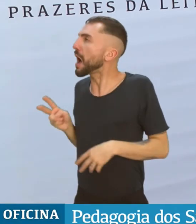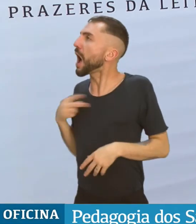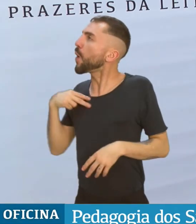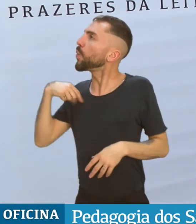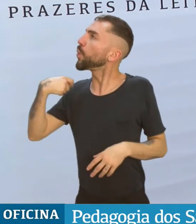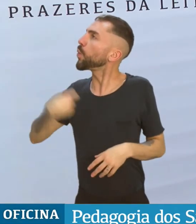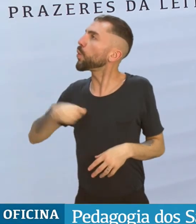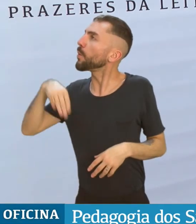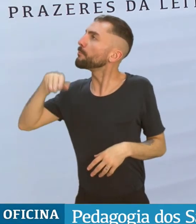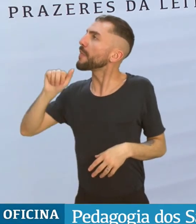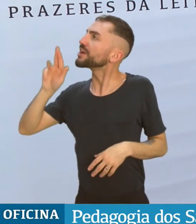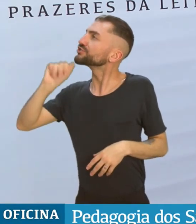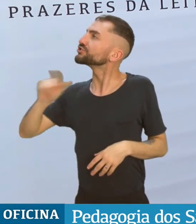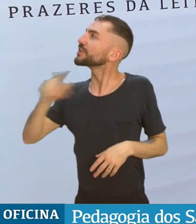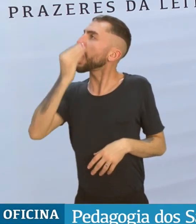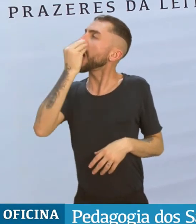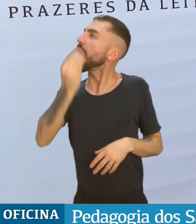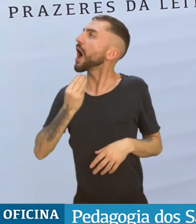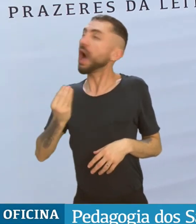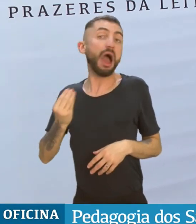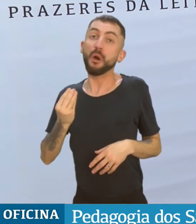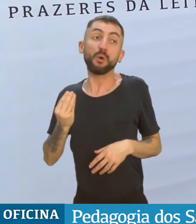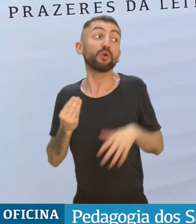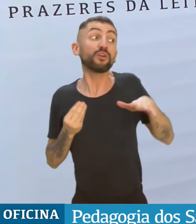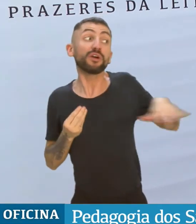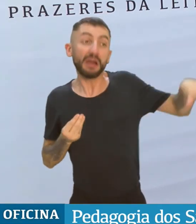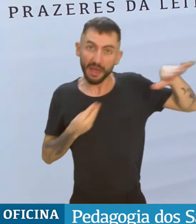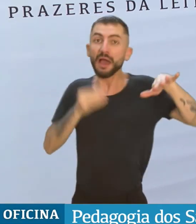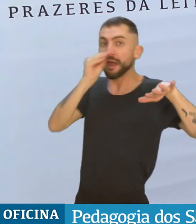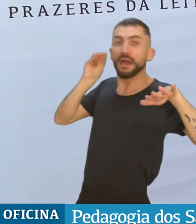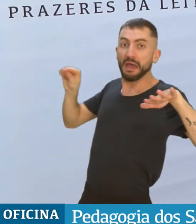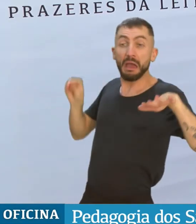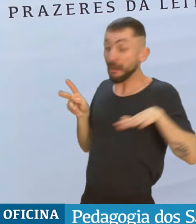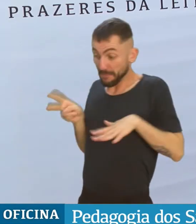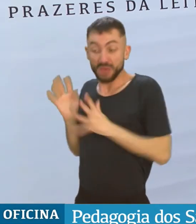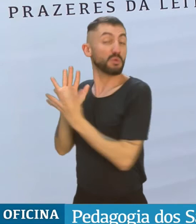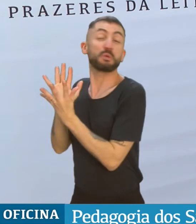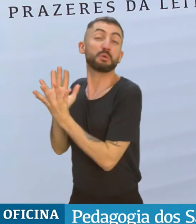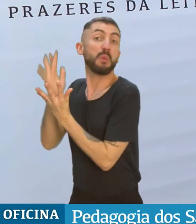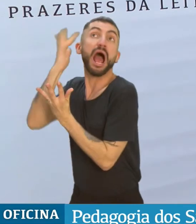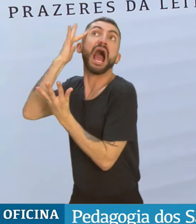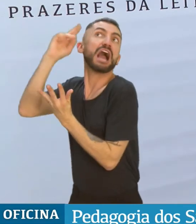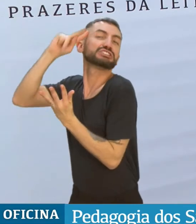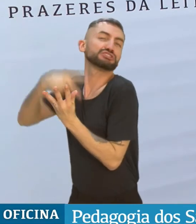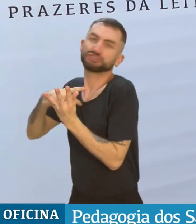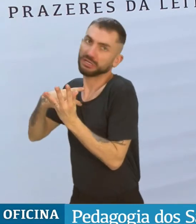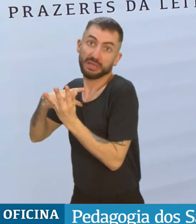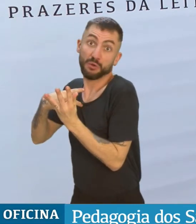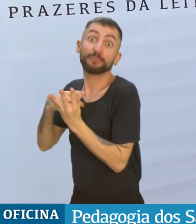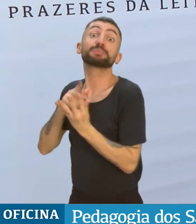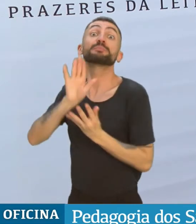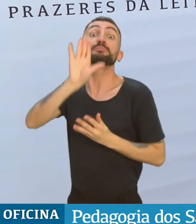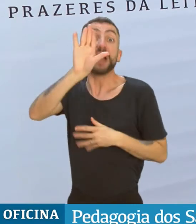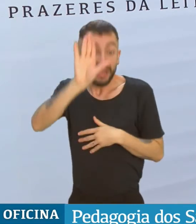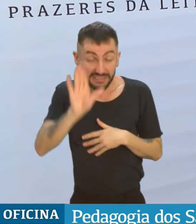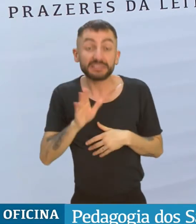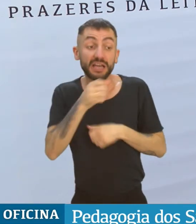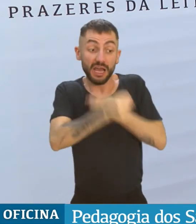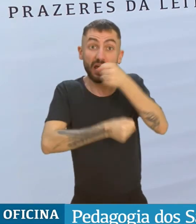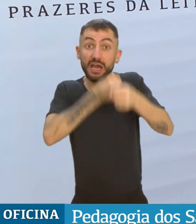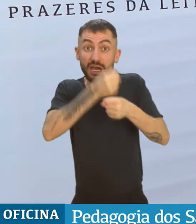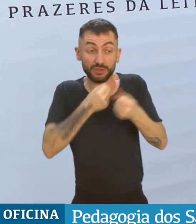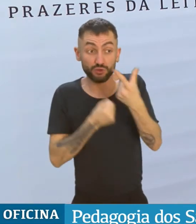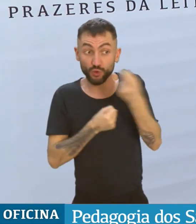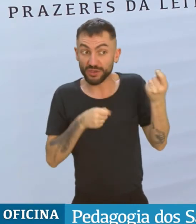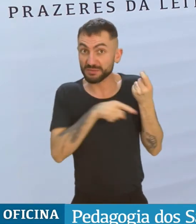si esse rótulo, né? A literatura marginal, a partir dos anos 2000, já difere nisso, né? Você